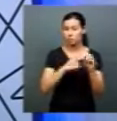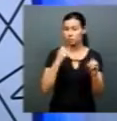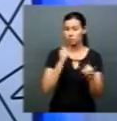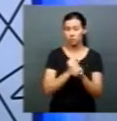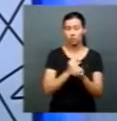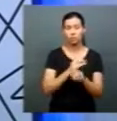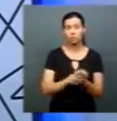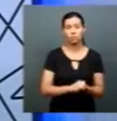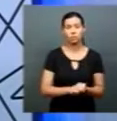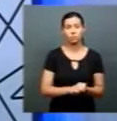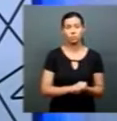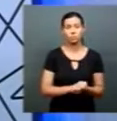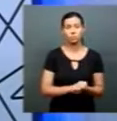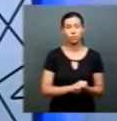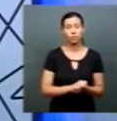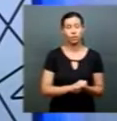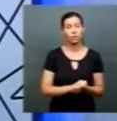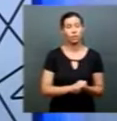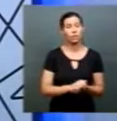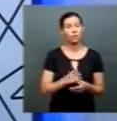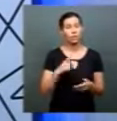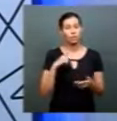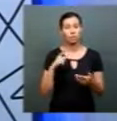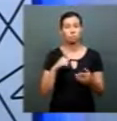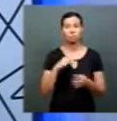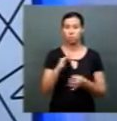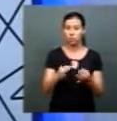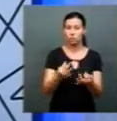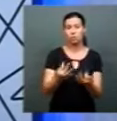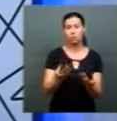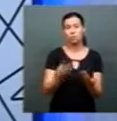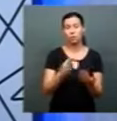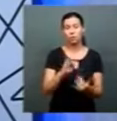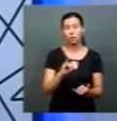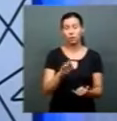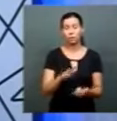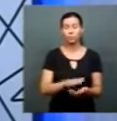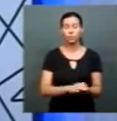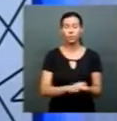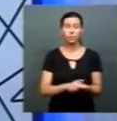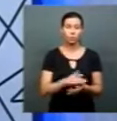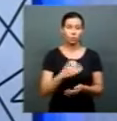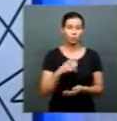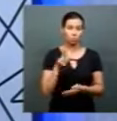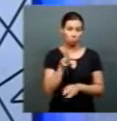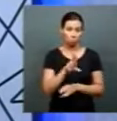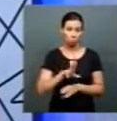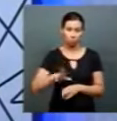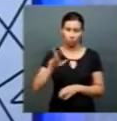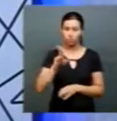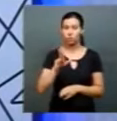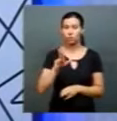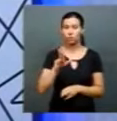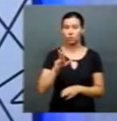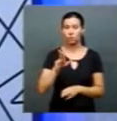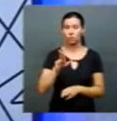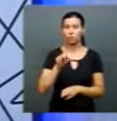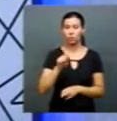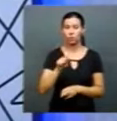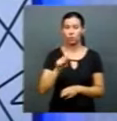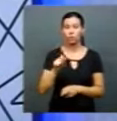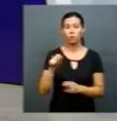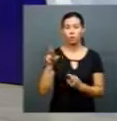é viabilizado também, essa questão da tecnologia da informação. Então, a gente tem tido Uberlândia como uma referência, entre outros setores